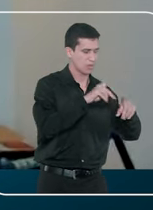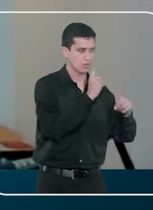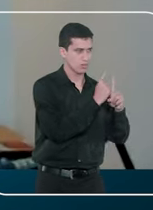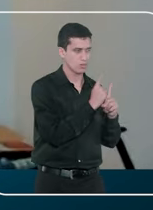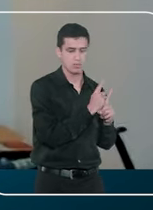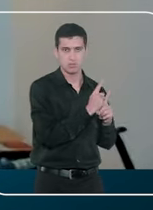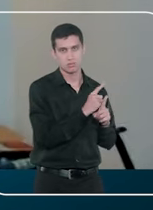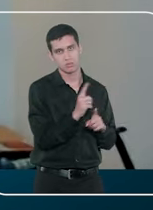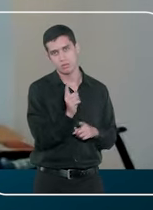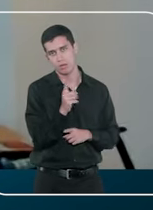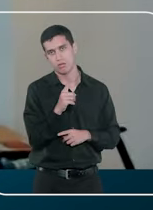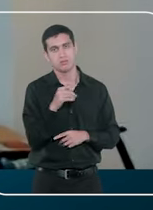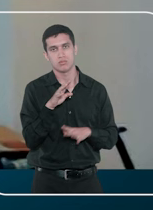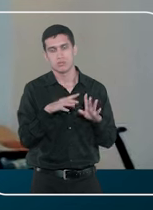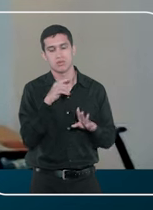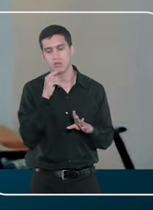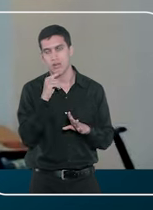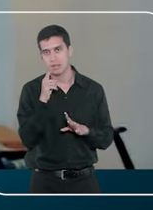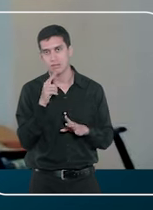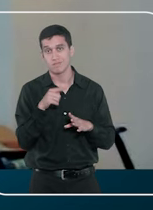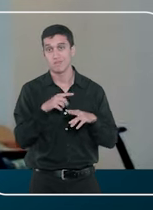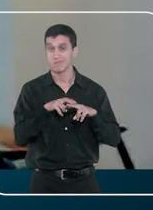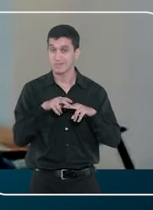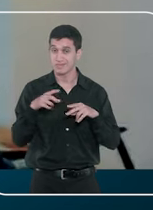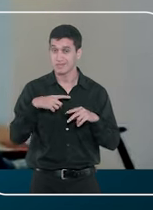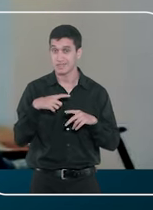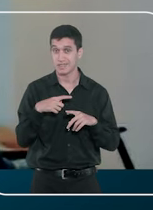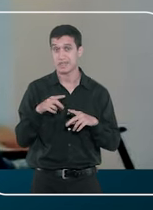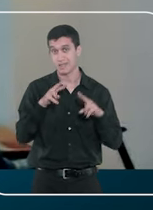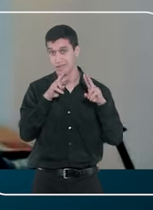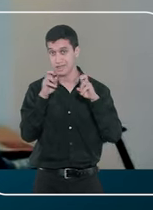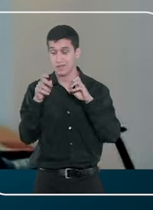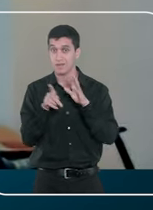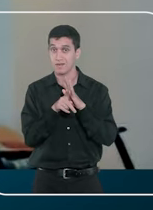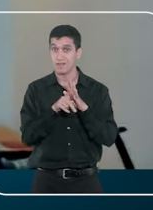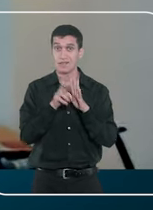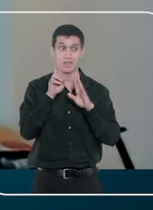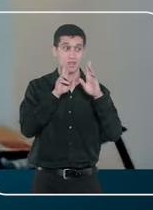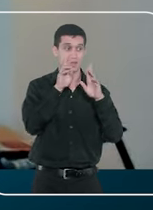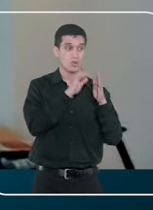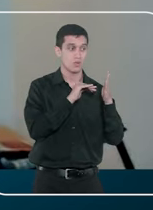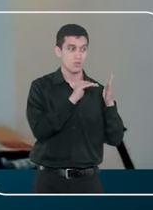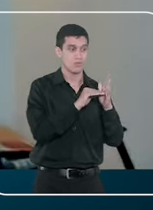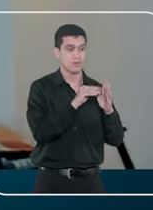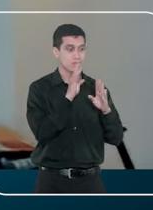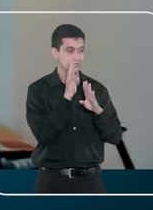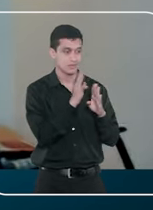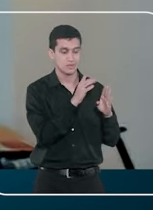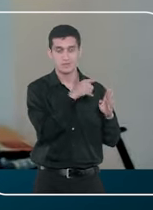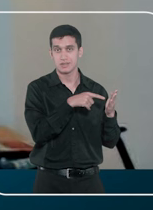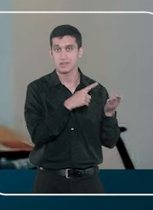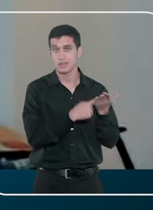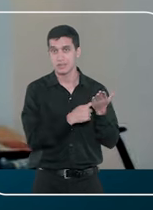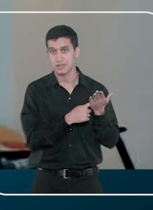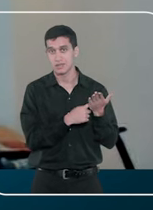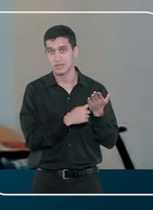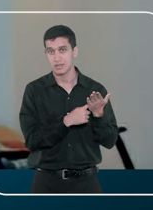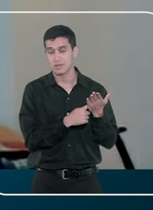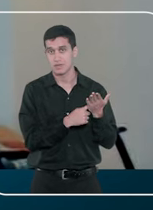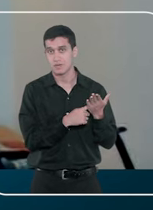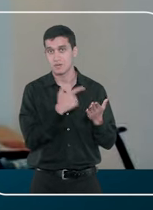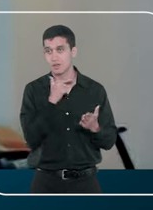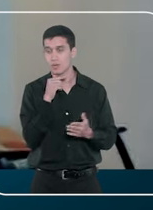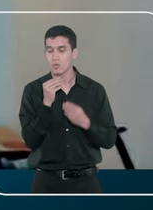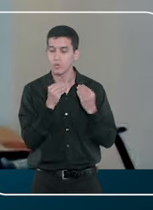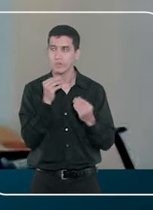também o um espinhoso tema da titularidade das tratativas desse acordo, né? Não há como pensar um